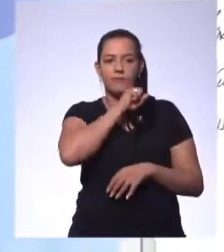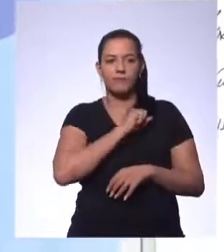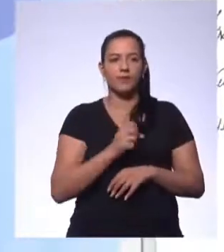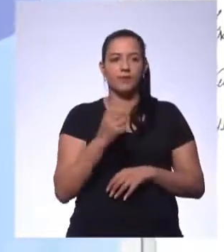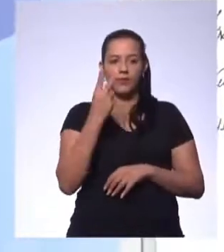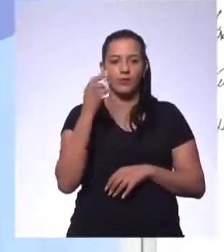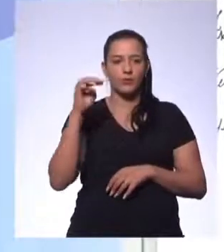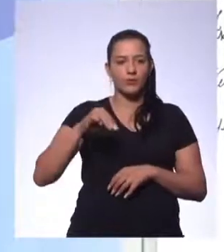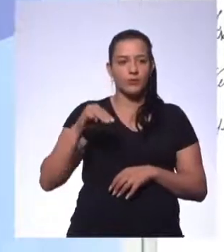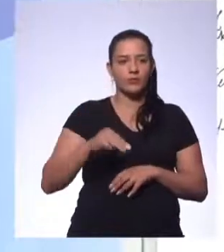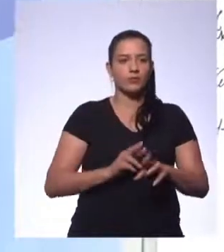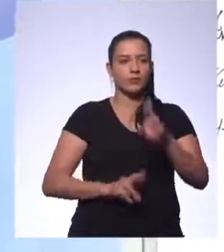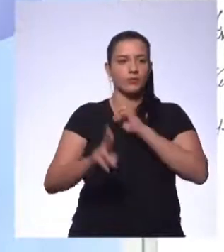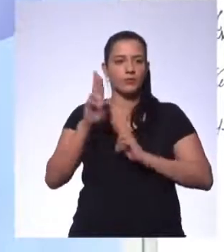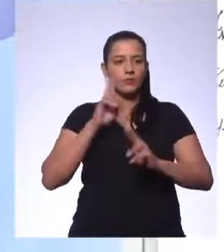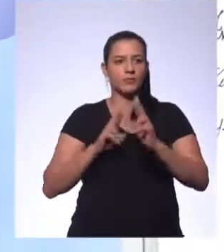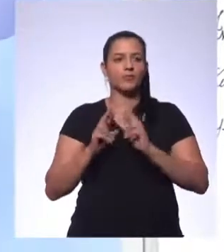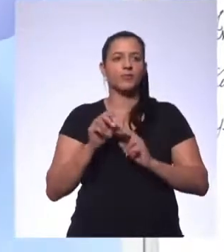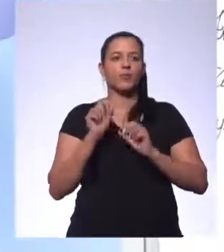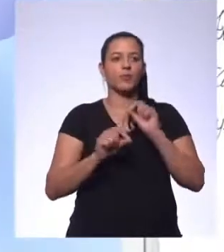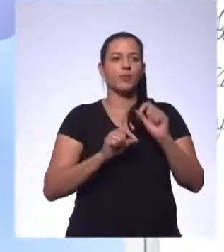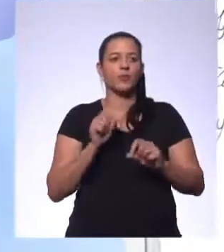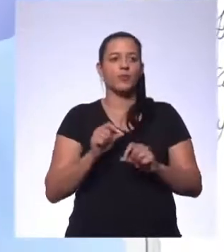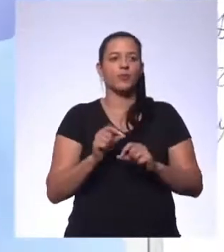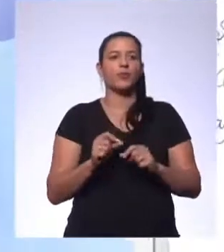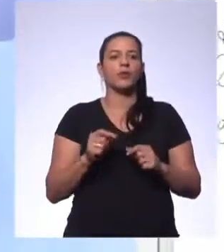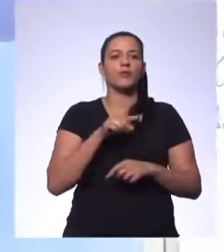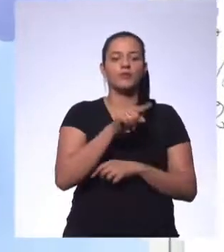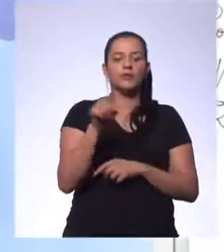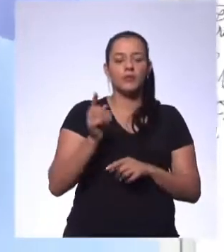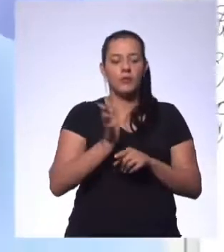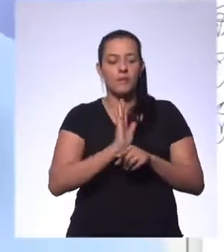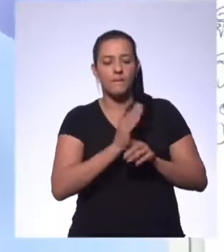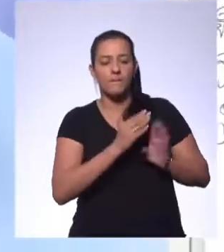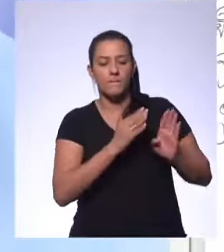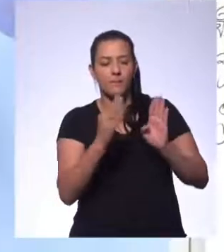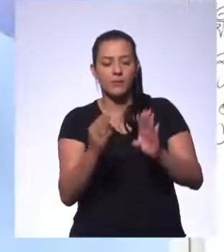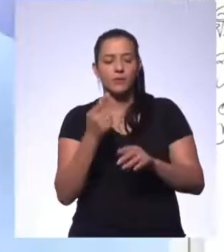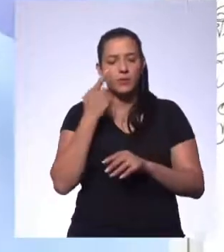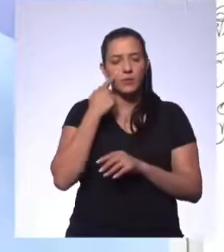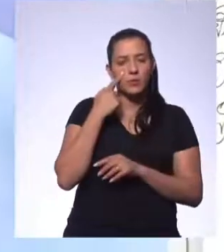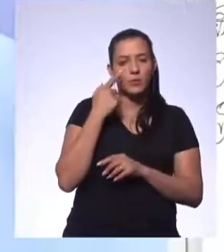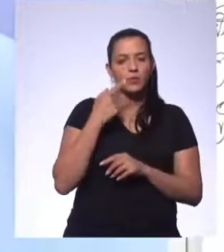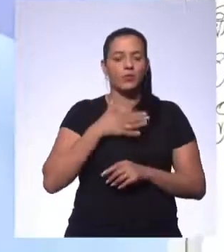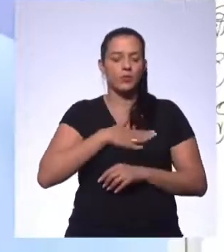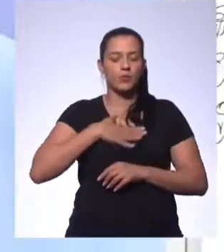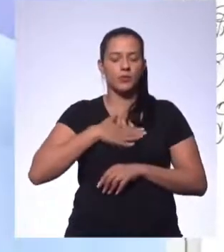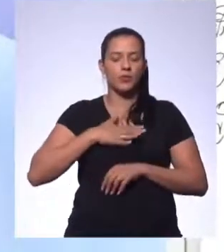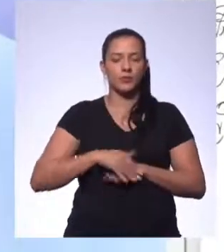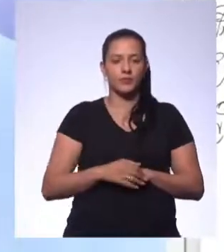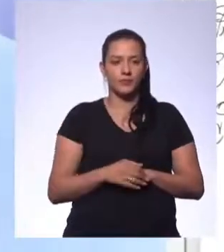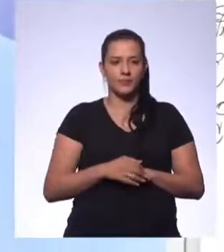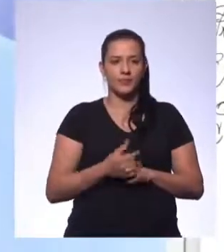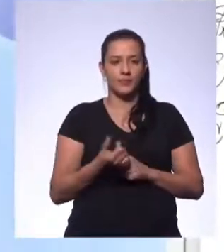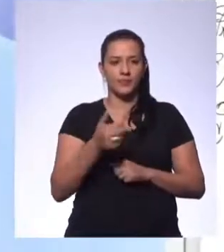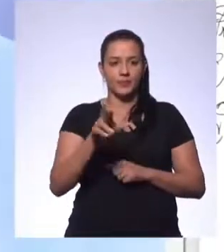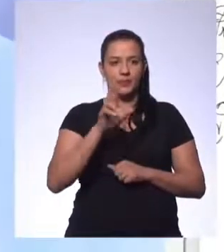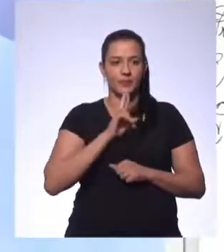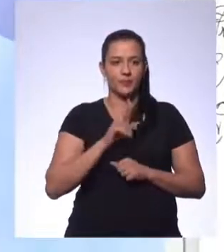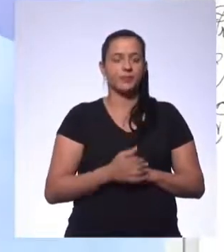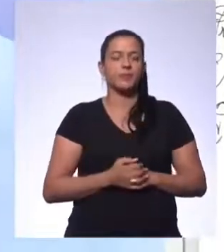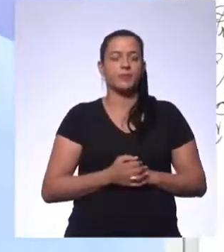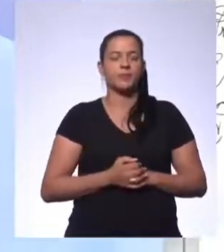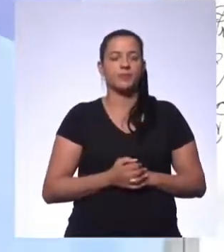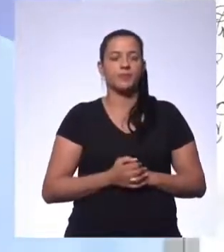2 minutinhos para vocês responderem para nós no chat algum musical que vocês assistiram, que vocês gostaram bastante. Escrevam para a gente volta já.